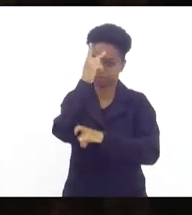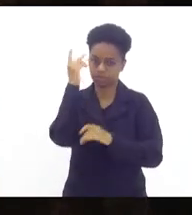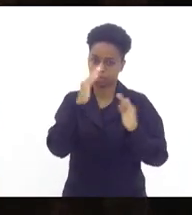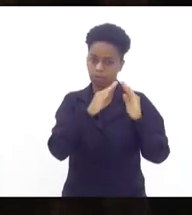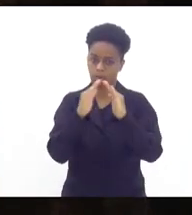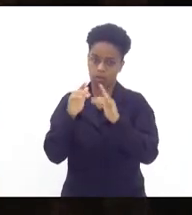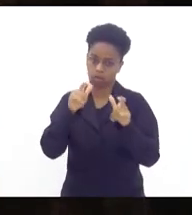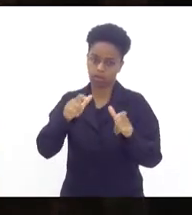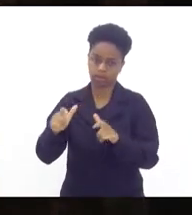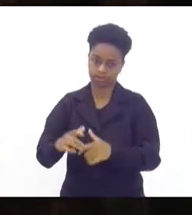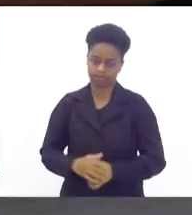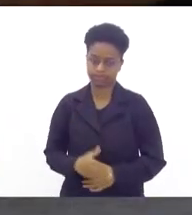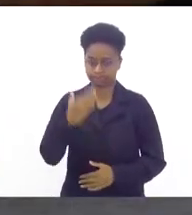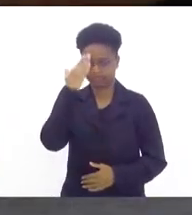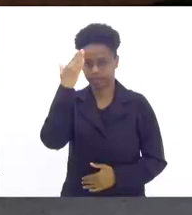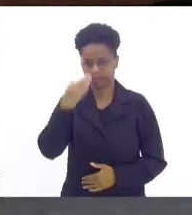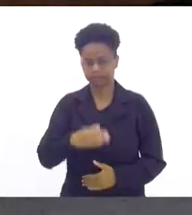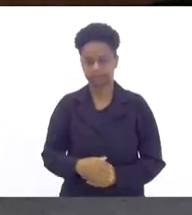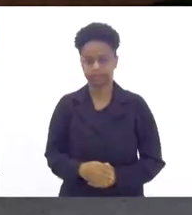Tá bom obrigado